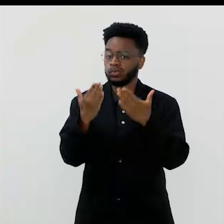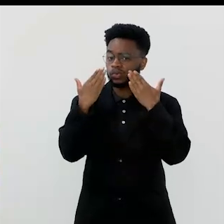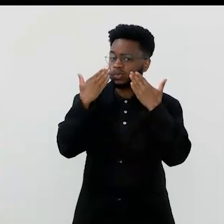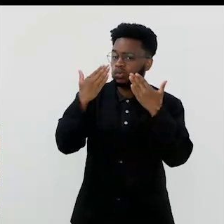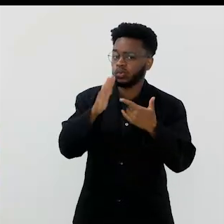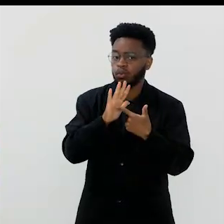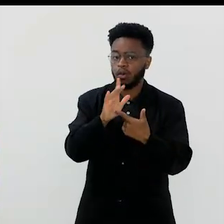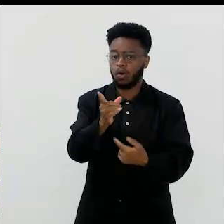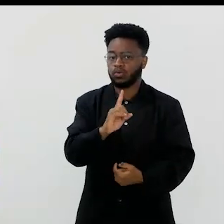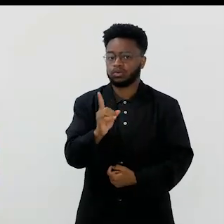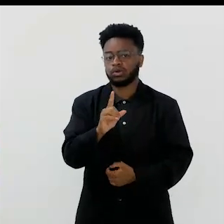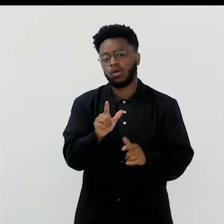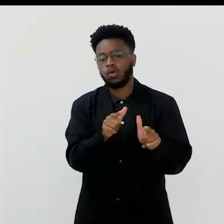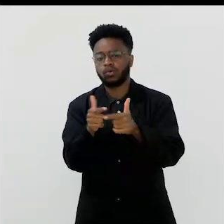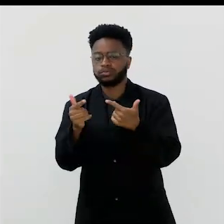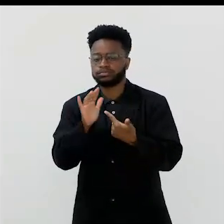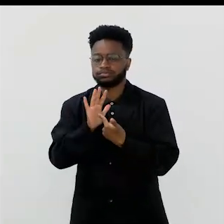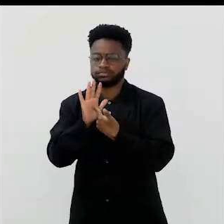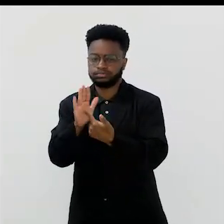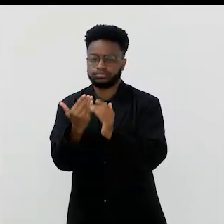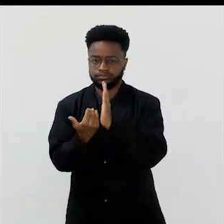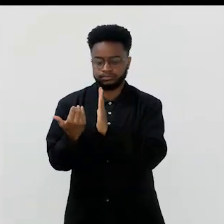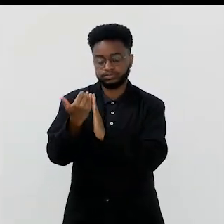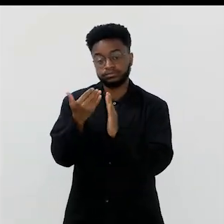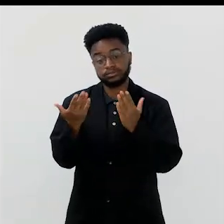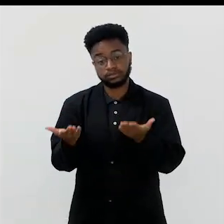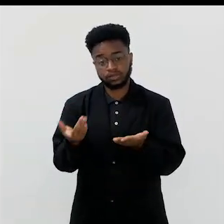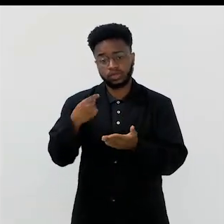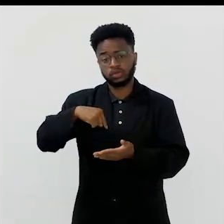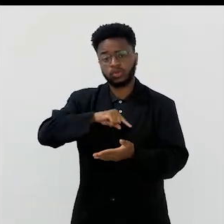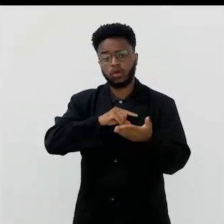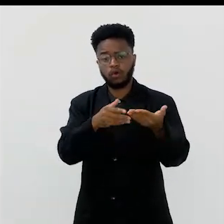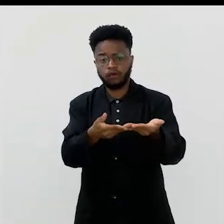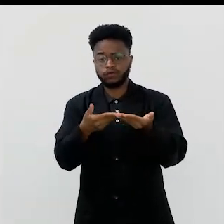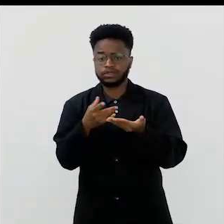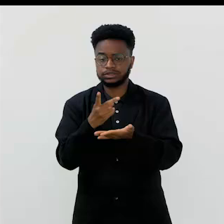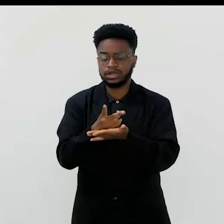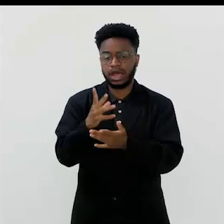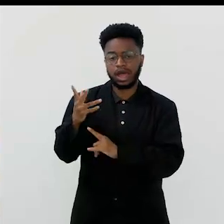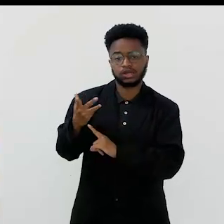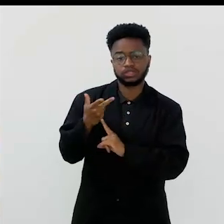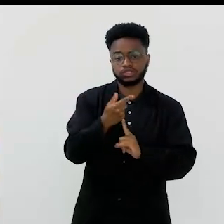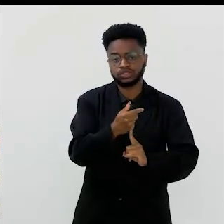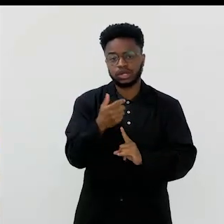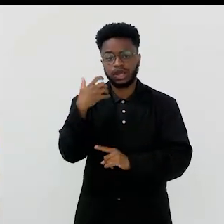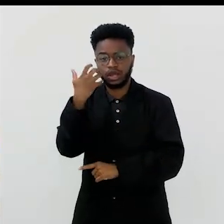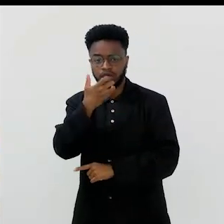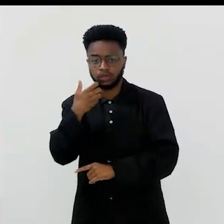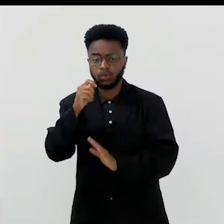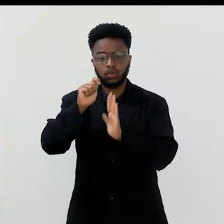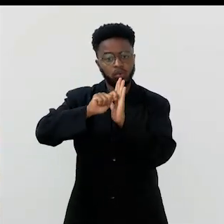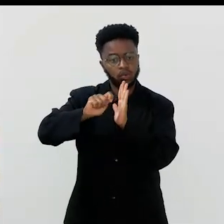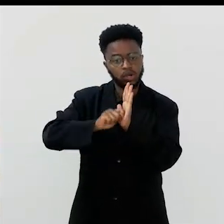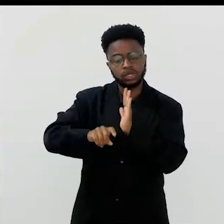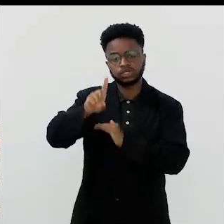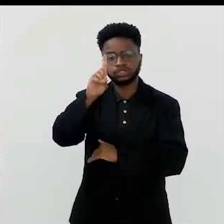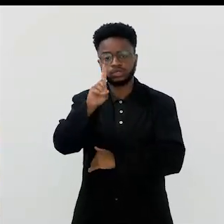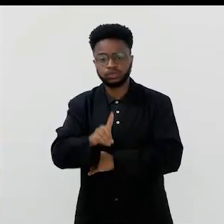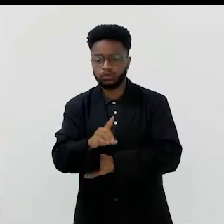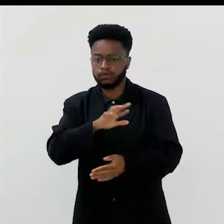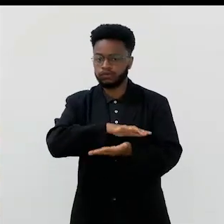algumas não aparecem tanto, outras aparecem mais. Então a gente sempre traz esses artistas, esses cantores e